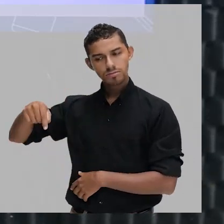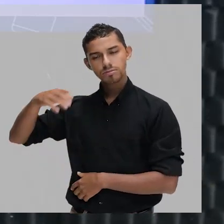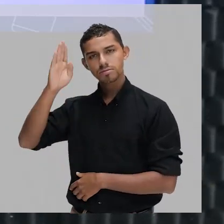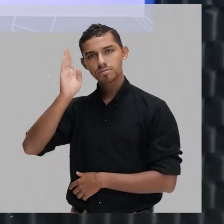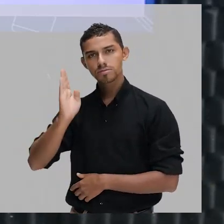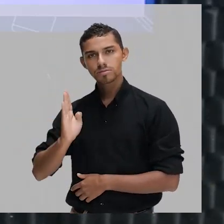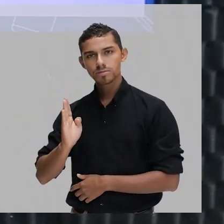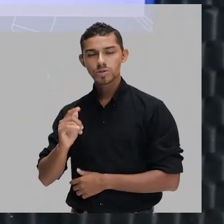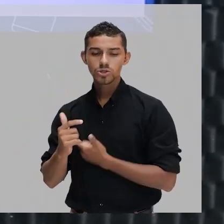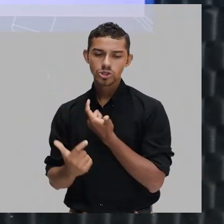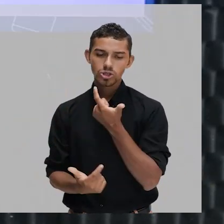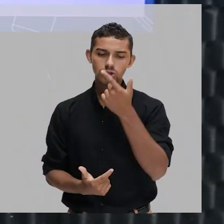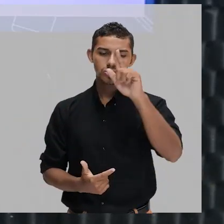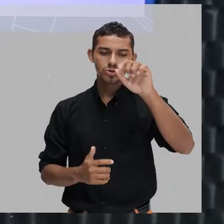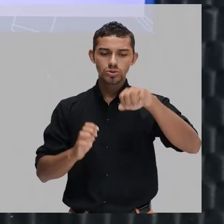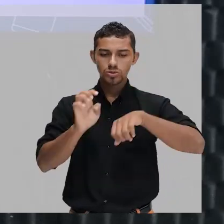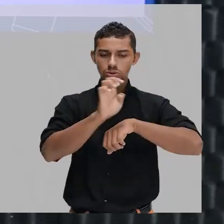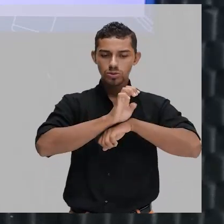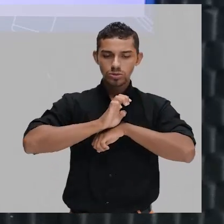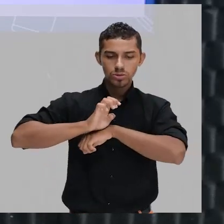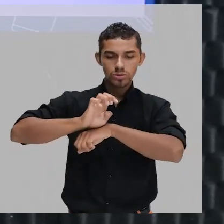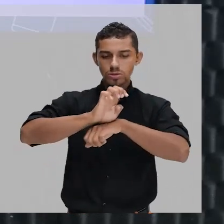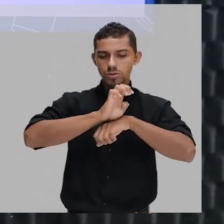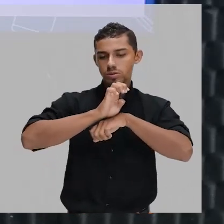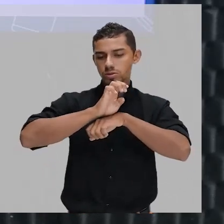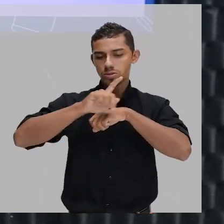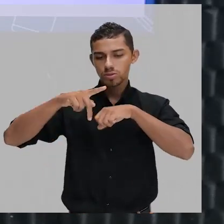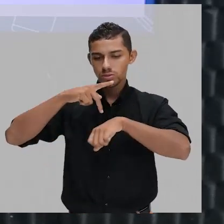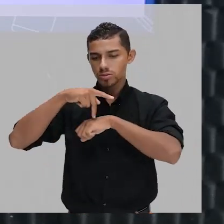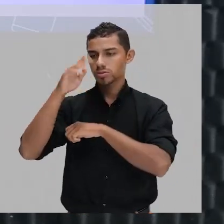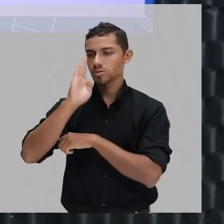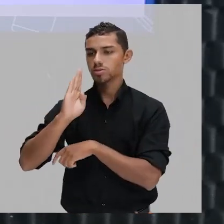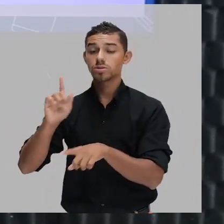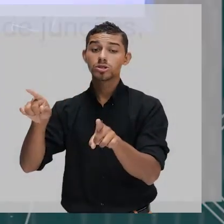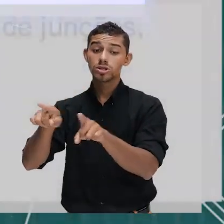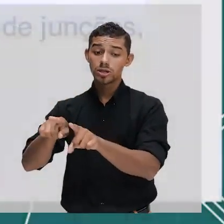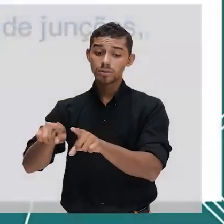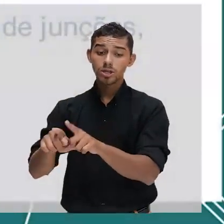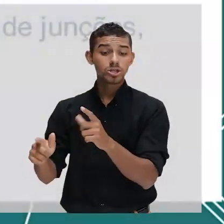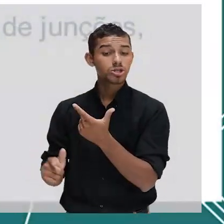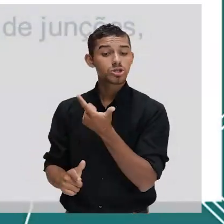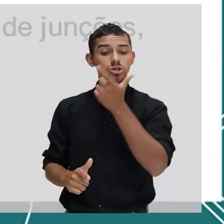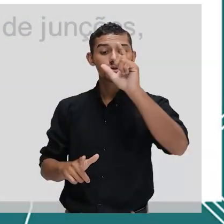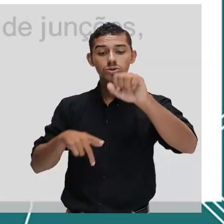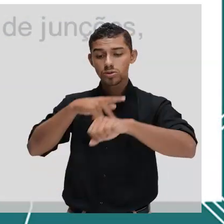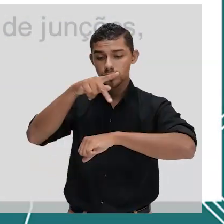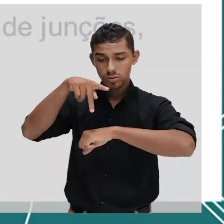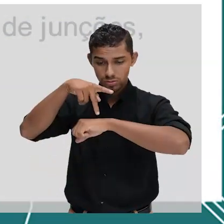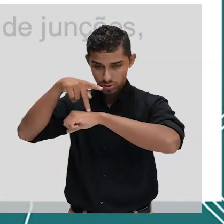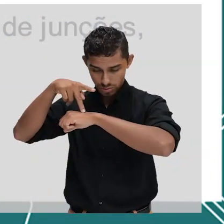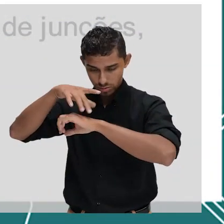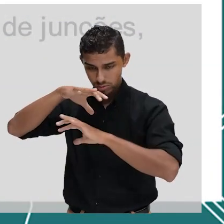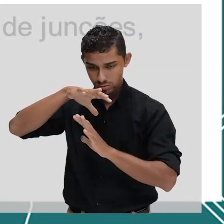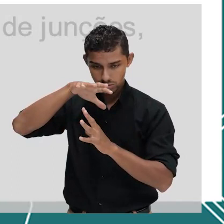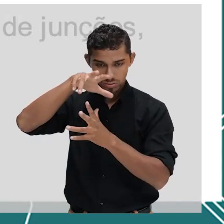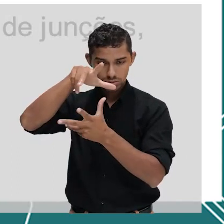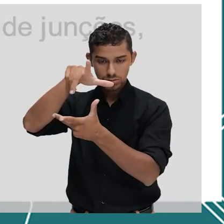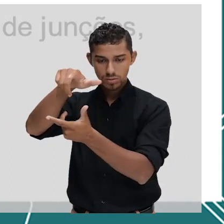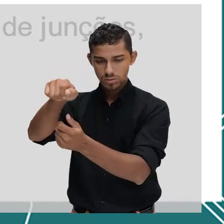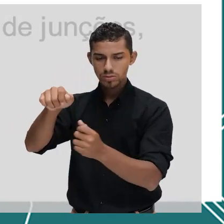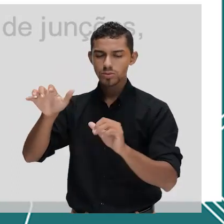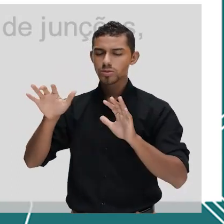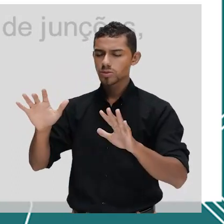quanto em outros estados do país e em partes do mundo, ok? Então, o que é o teatro de animação para quem ainda não tem